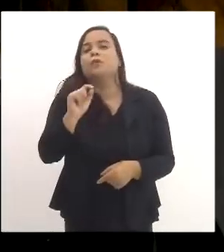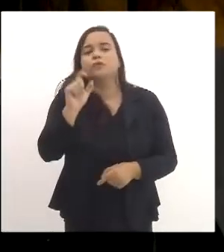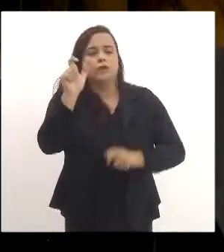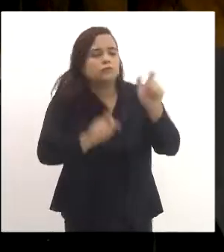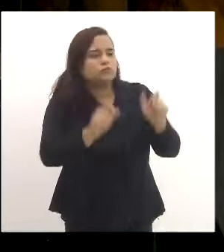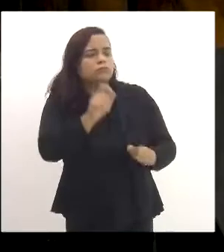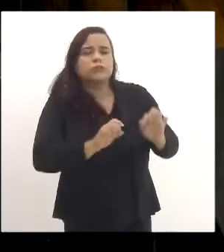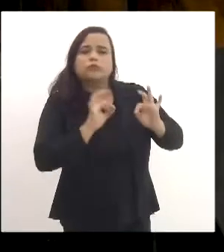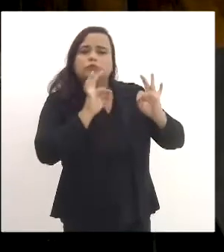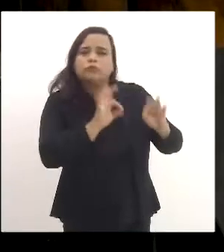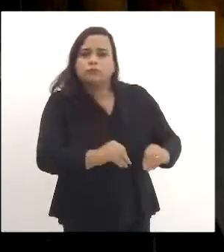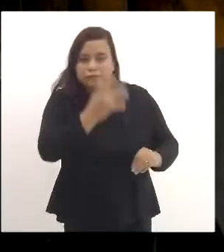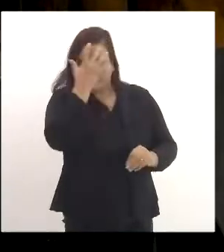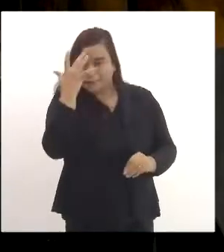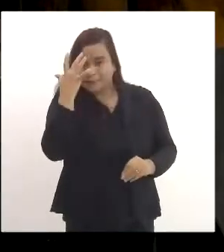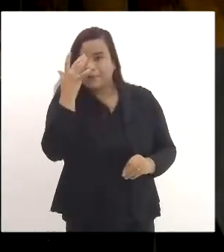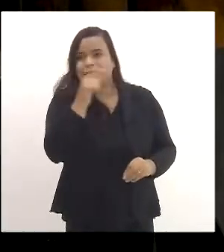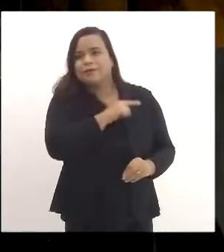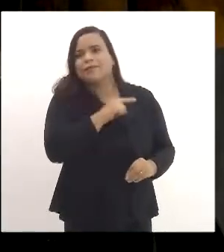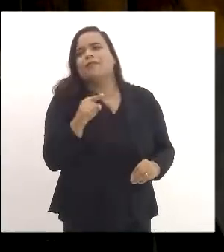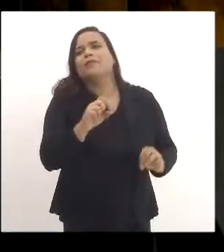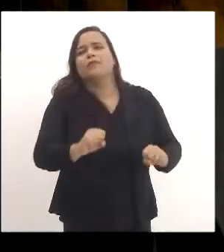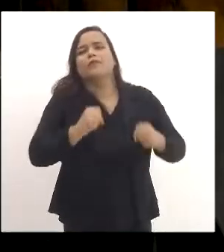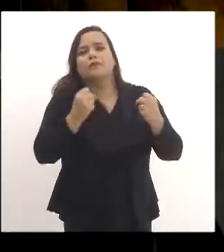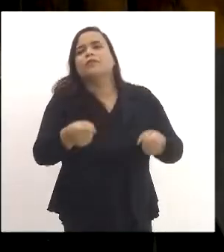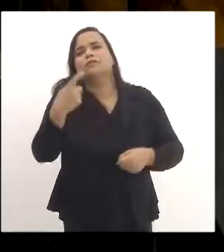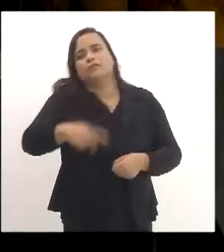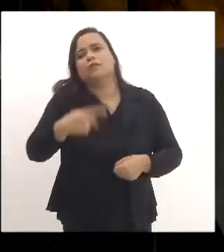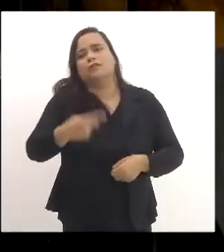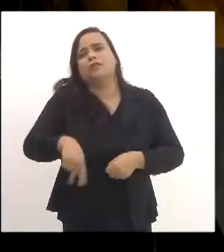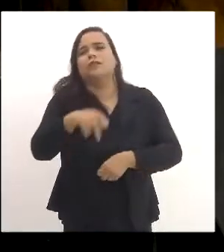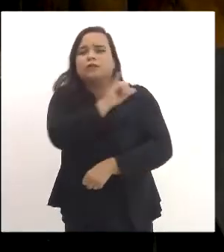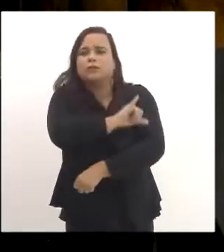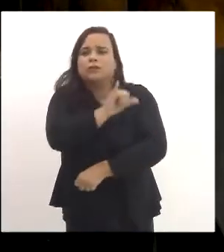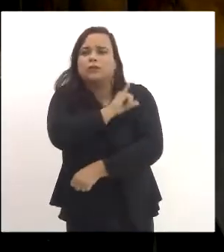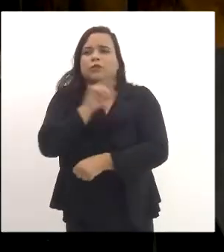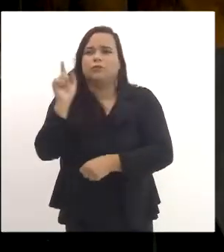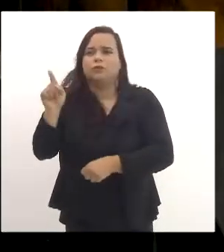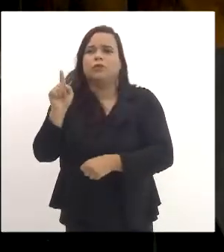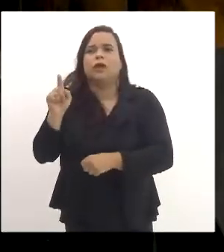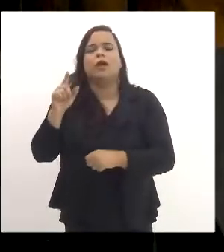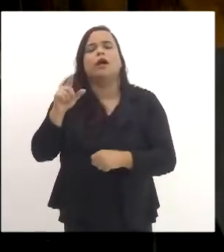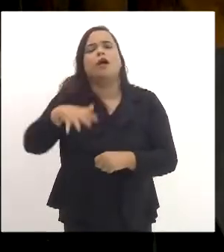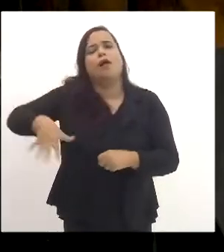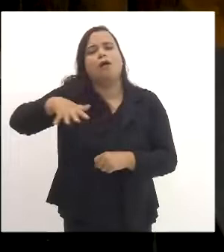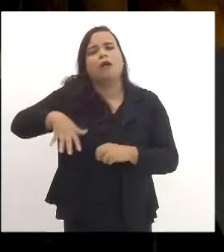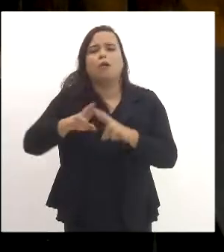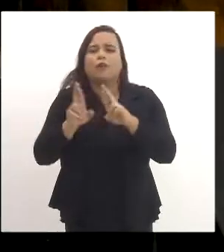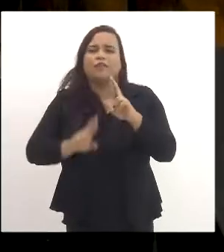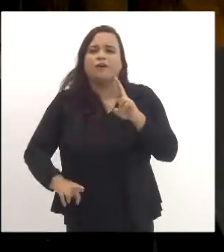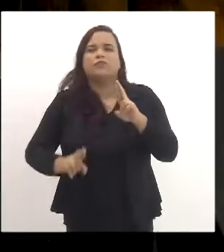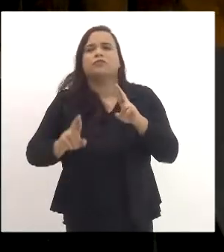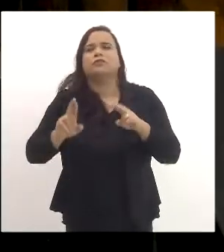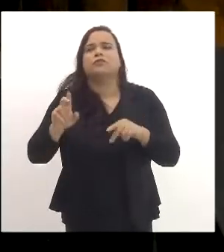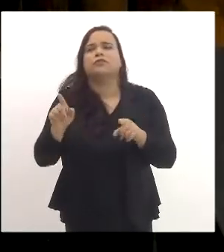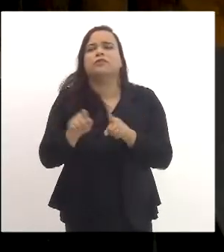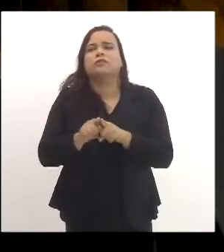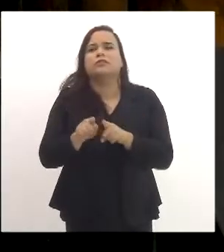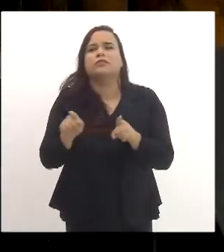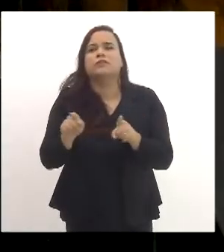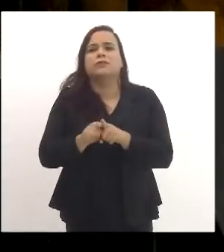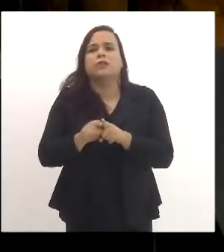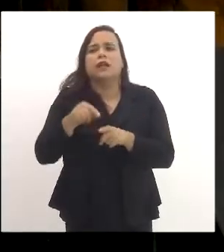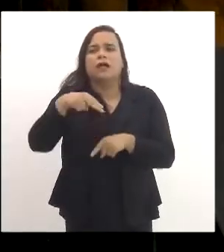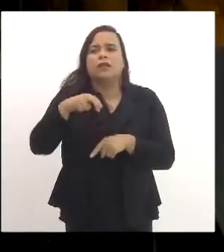aqueles que na Universidade Federal do Rio de Janeiro, no Parque Tecnológico da UFRJ, no Instituto de Economia, na